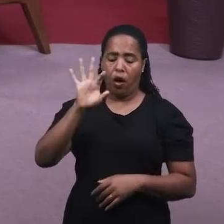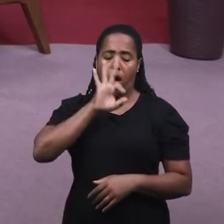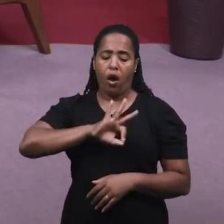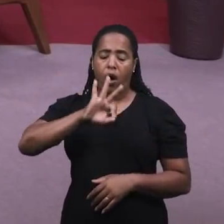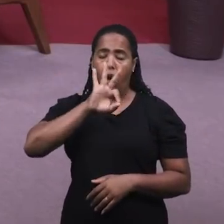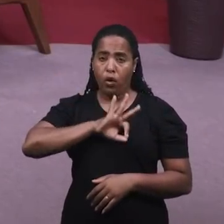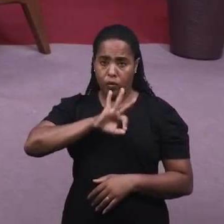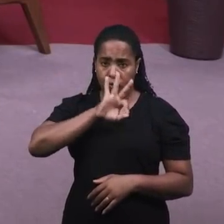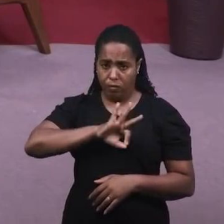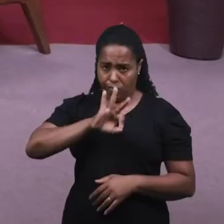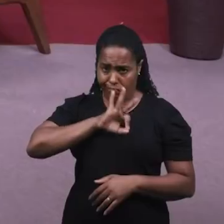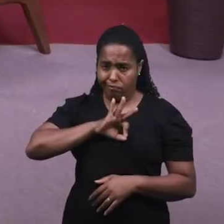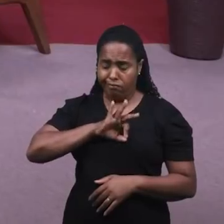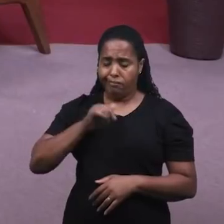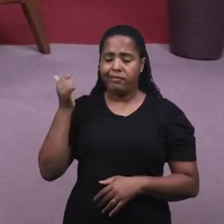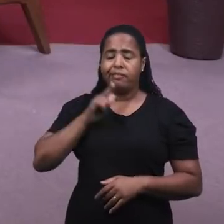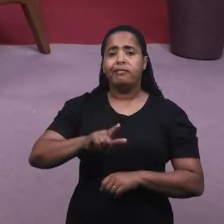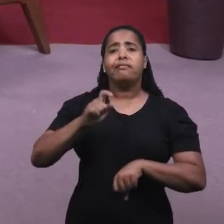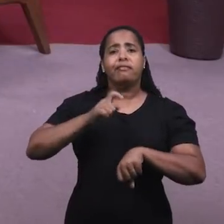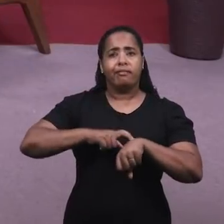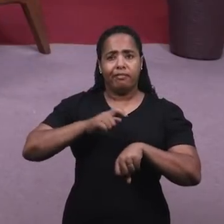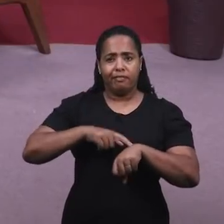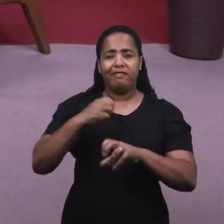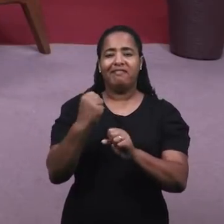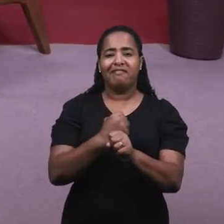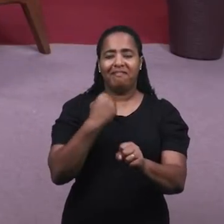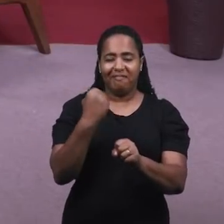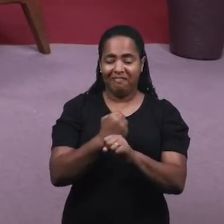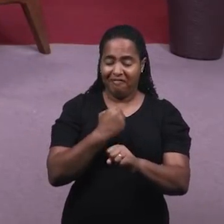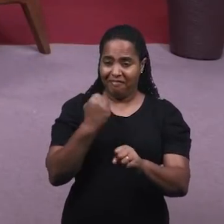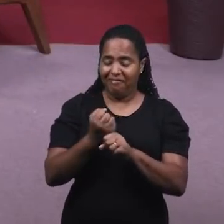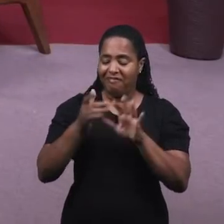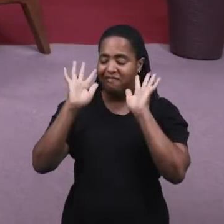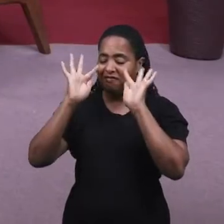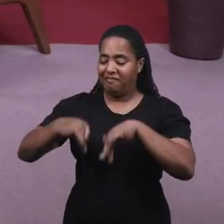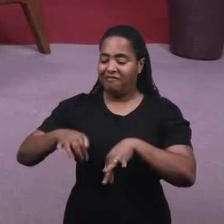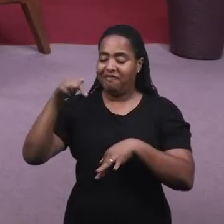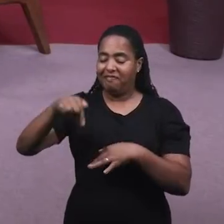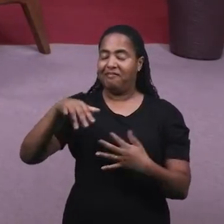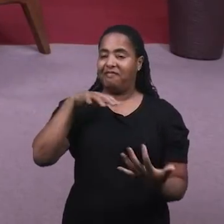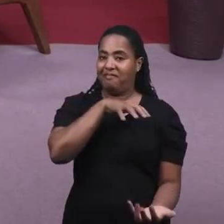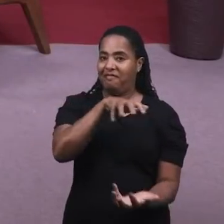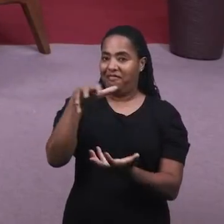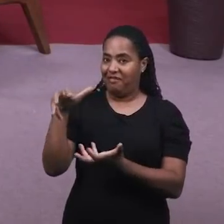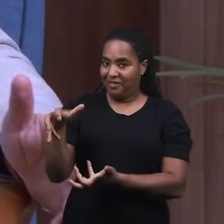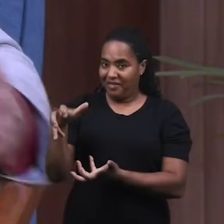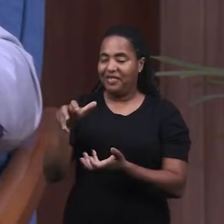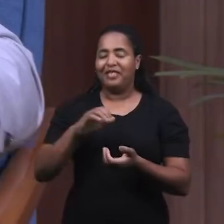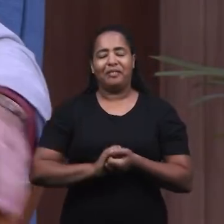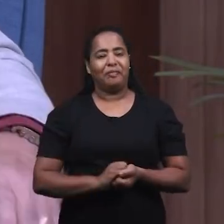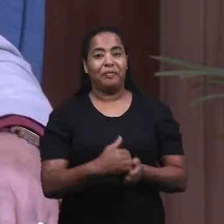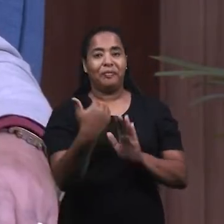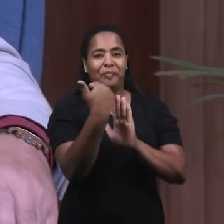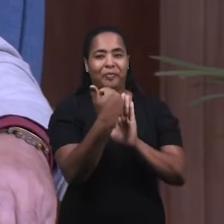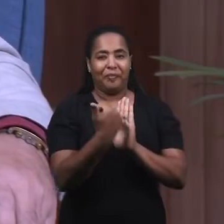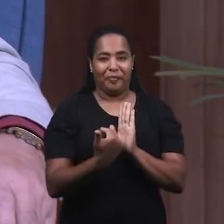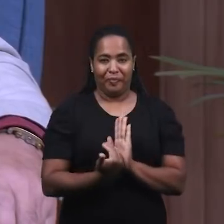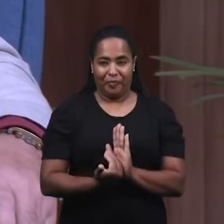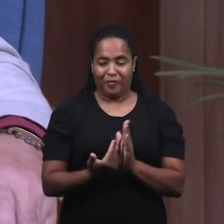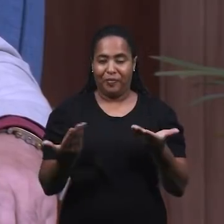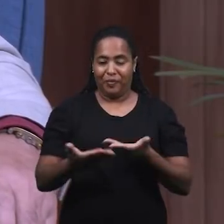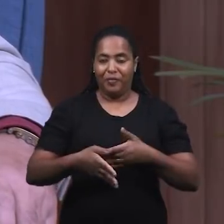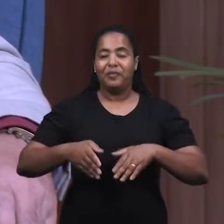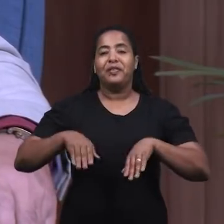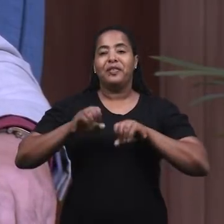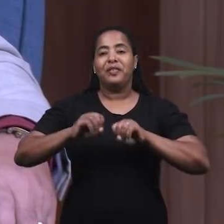salário a ser recebido no momento que esta obra for finalizada aqui na terra. No programa de hoje, no quadro Lições